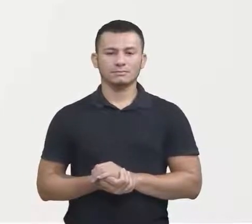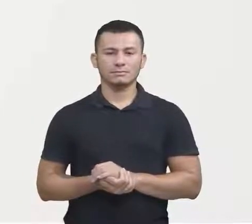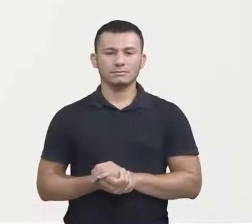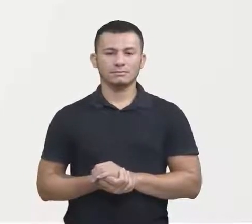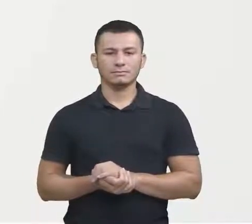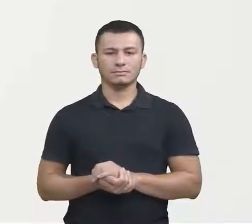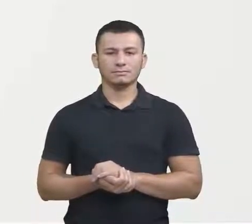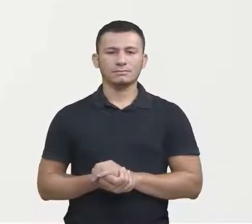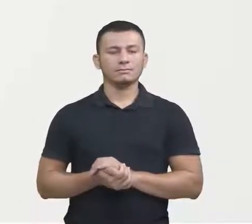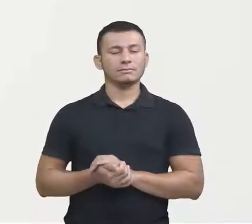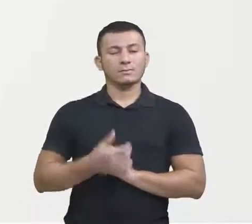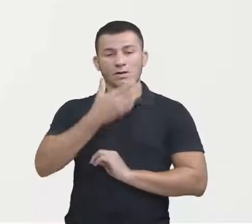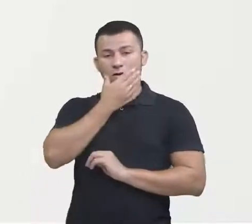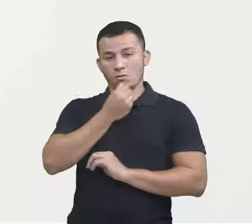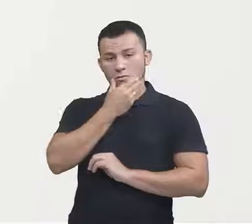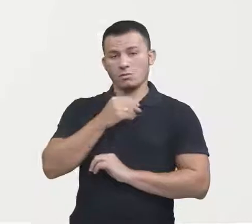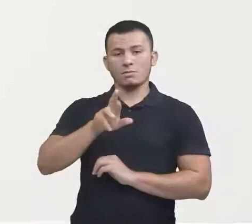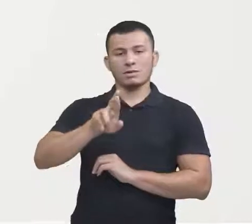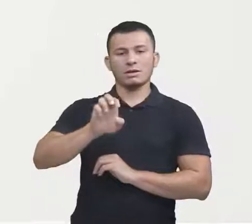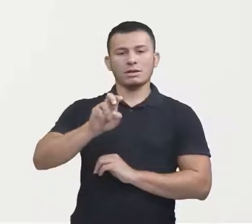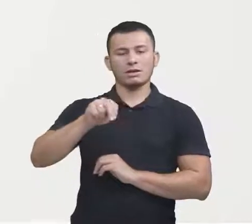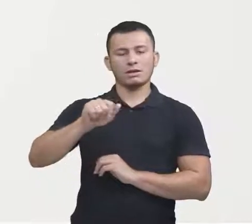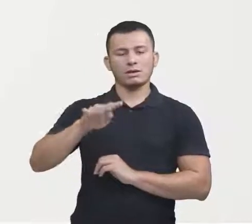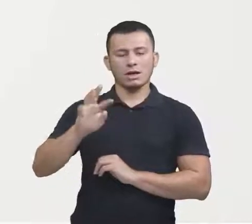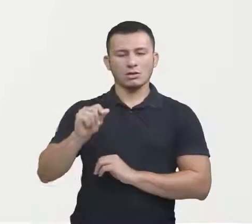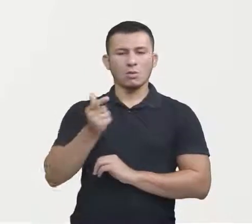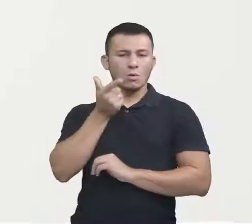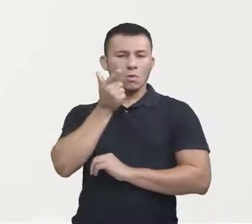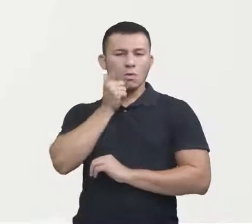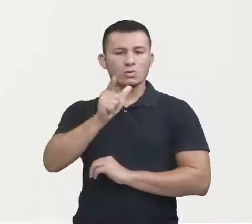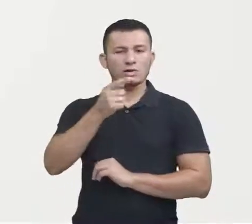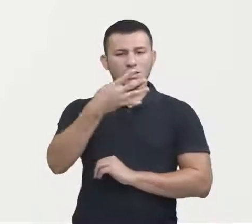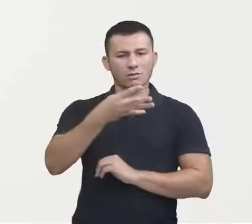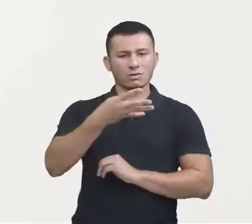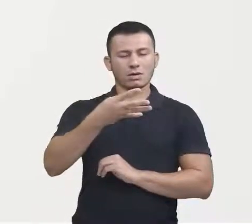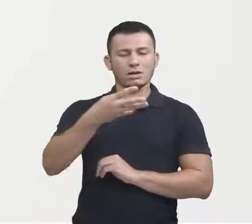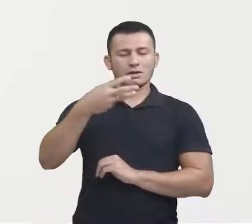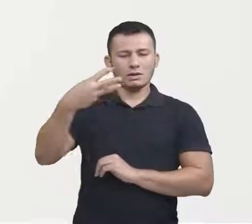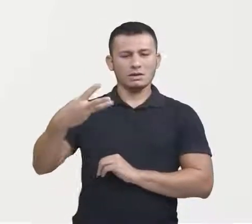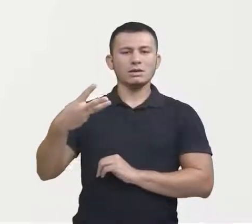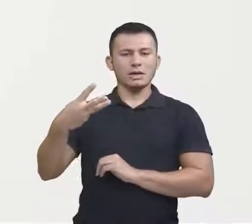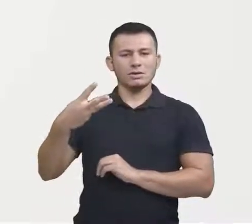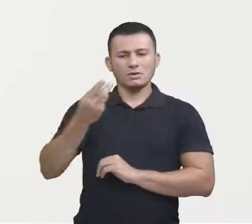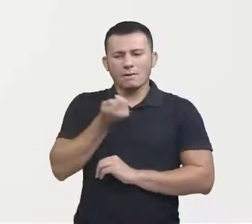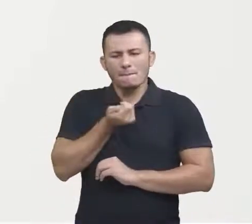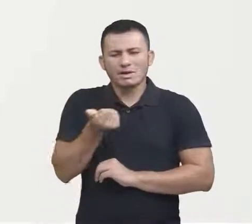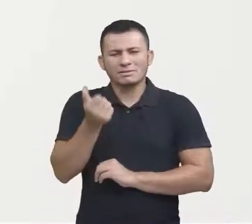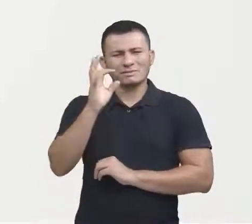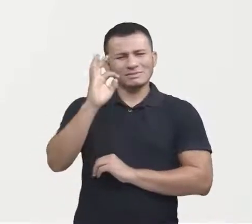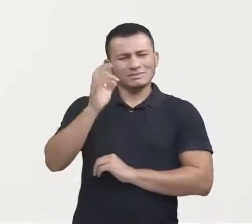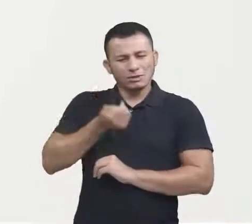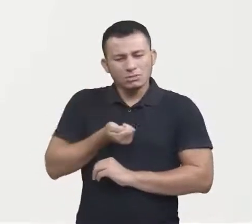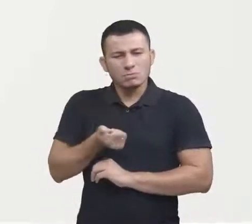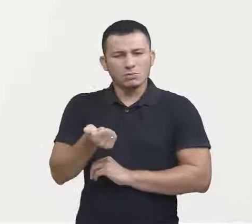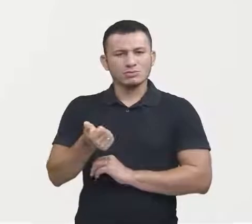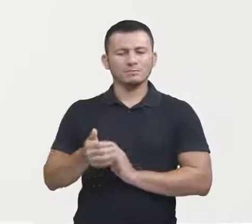o Renato ganhou 43 bolinhas de gude